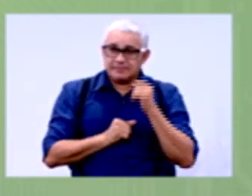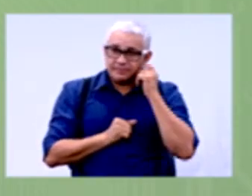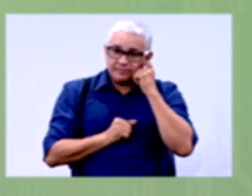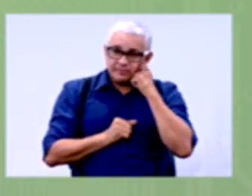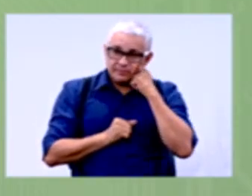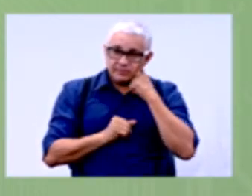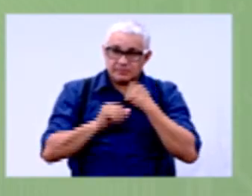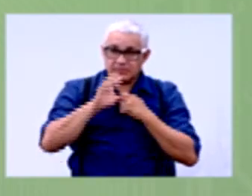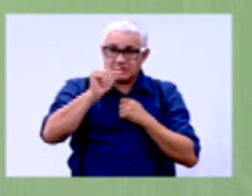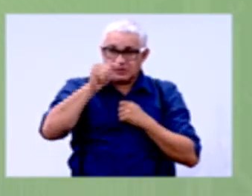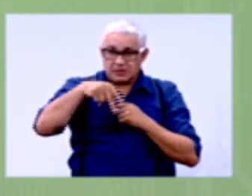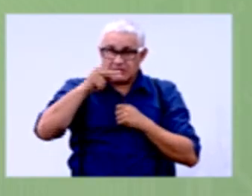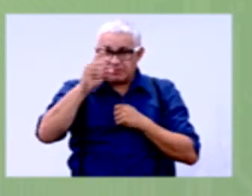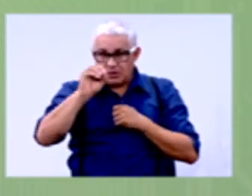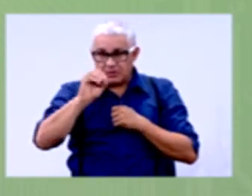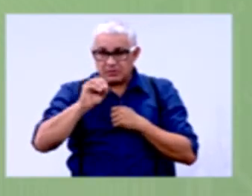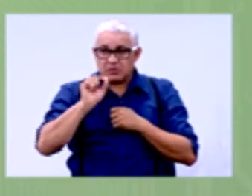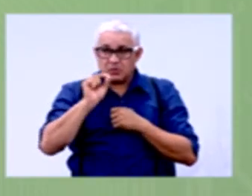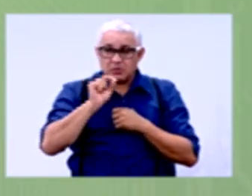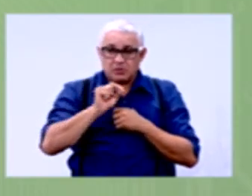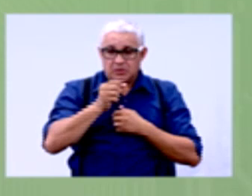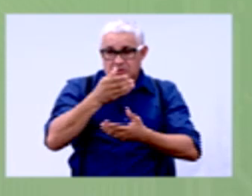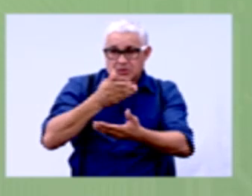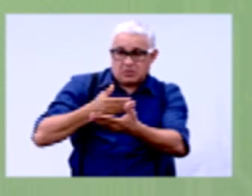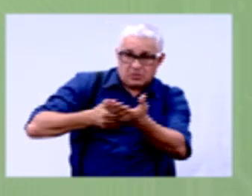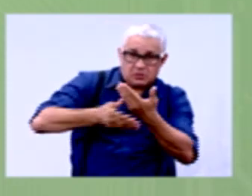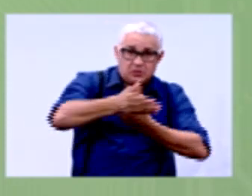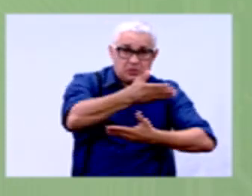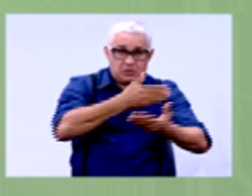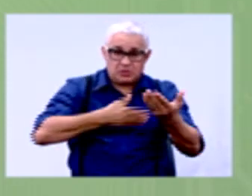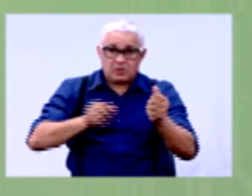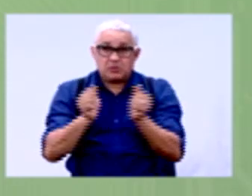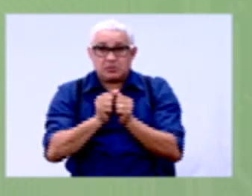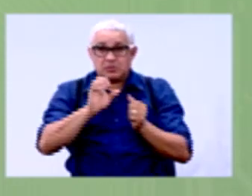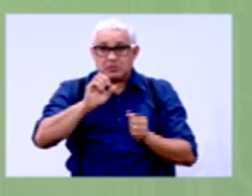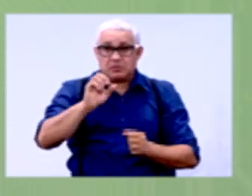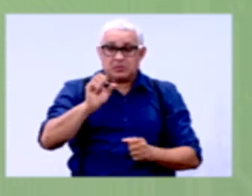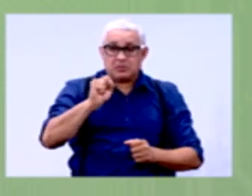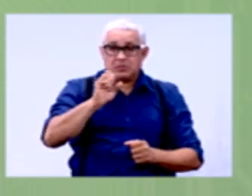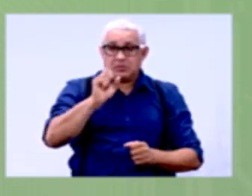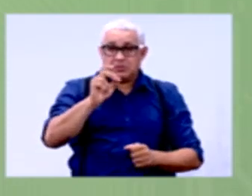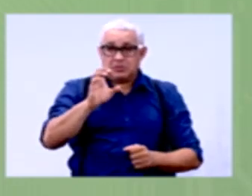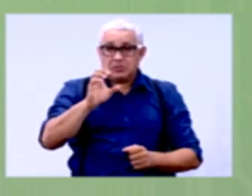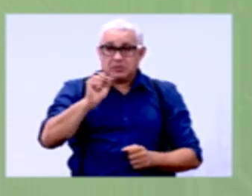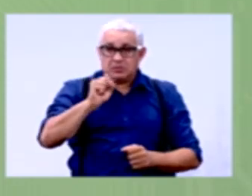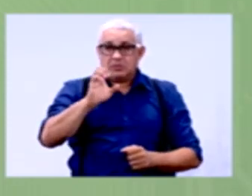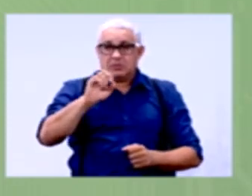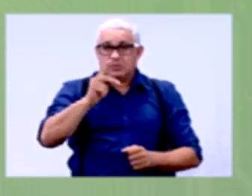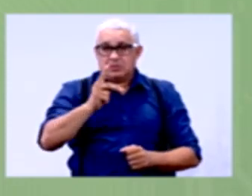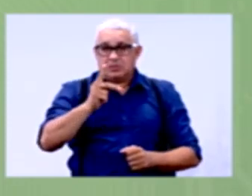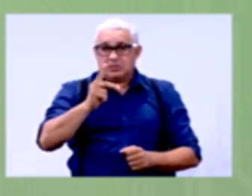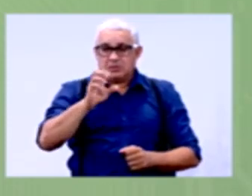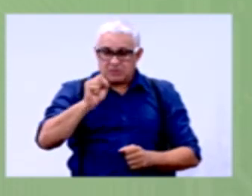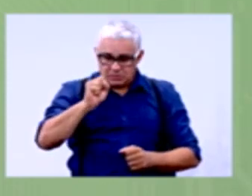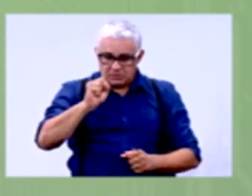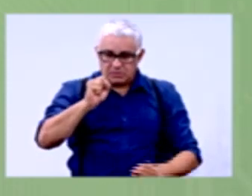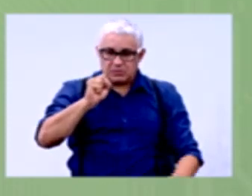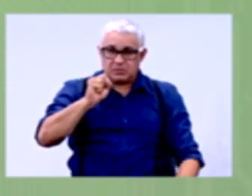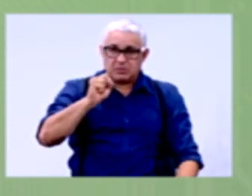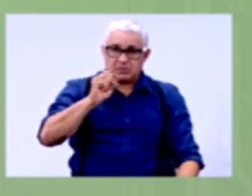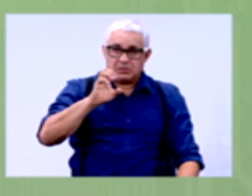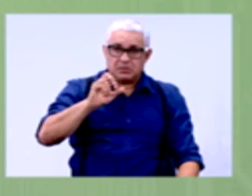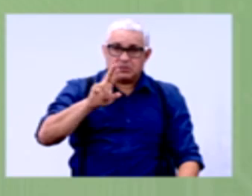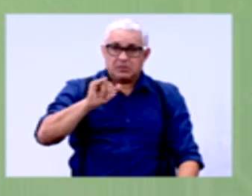esse campo, né, esse elemento, para fazer a interação com o nosso script. Prestem atenção aqui também, antes da gente passar